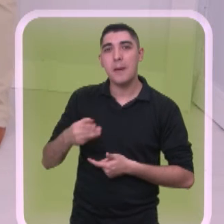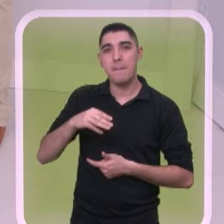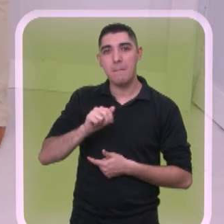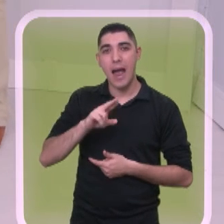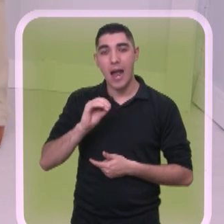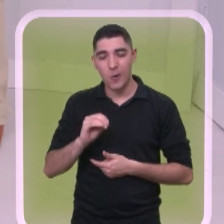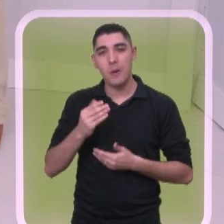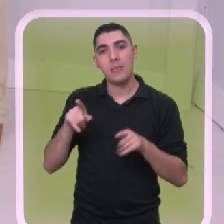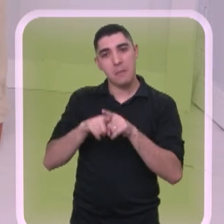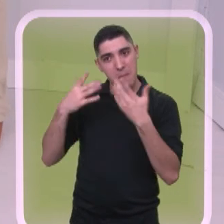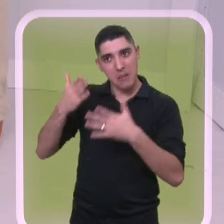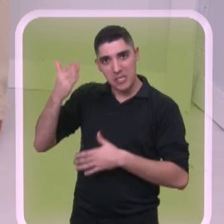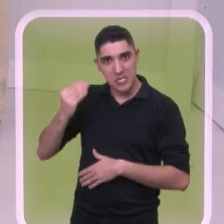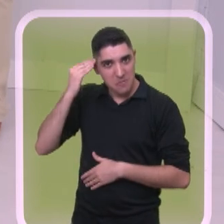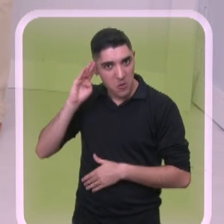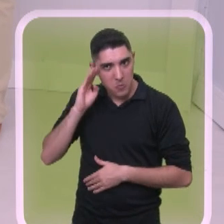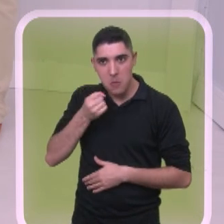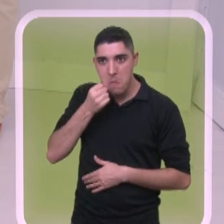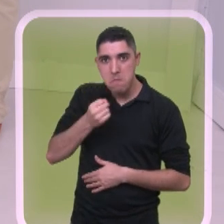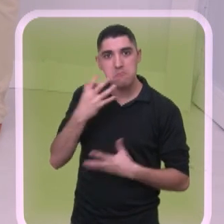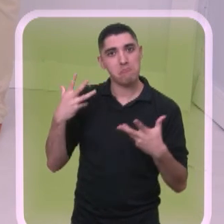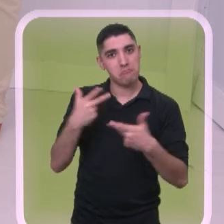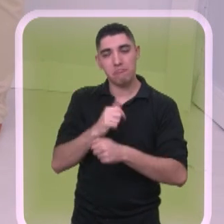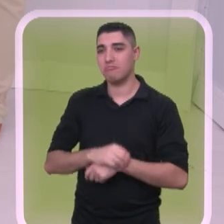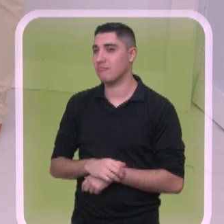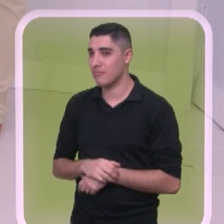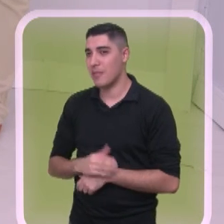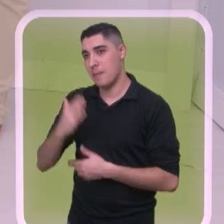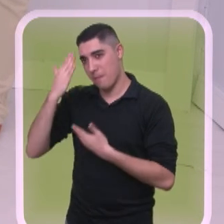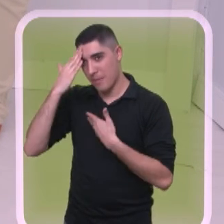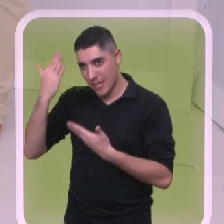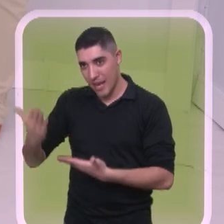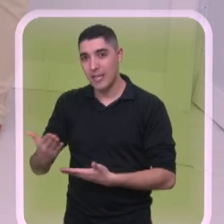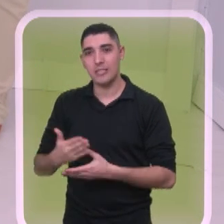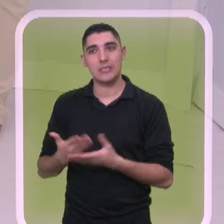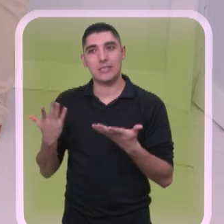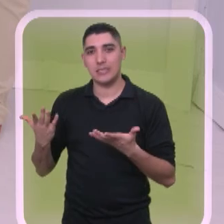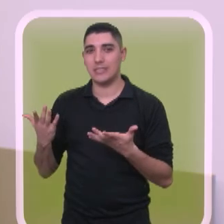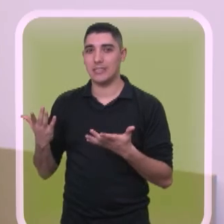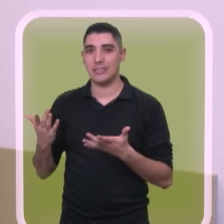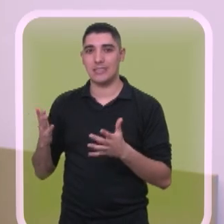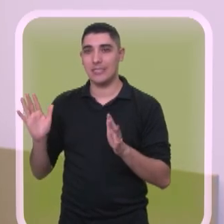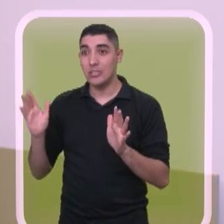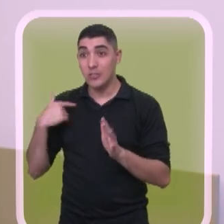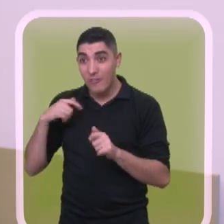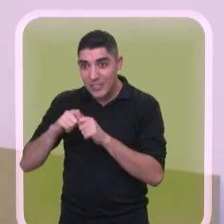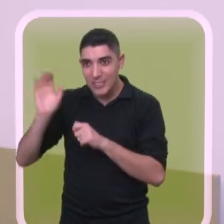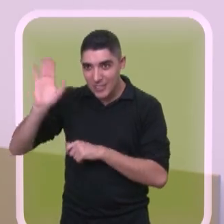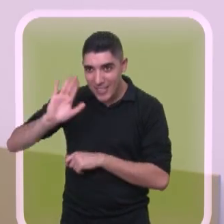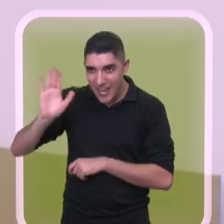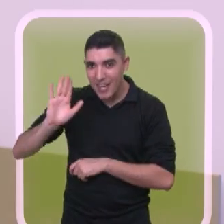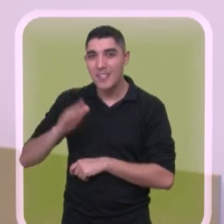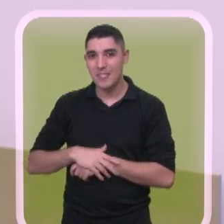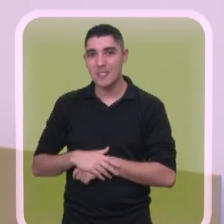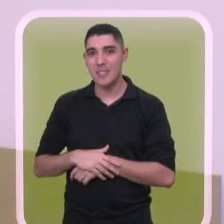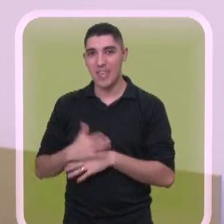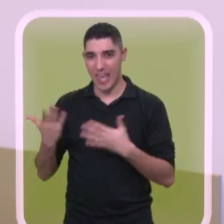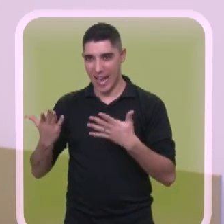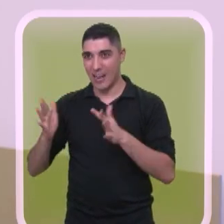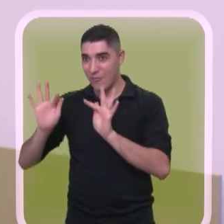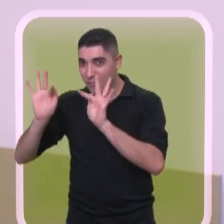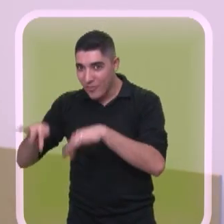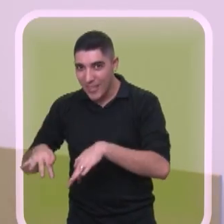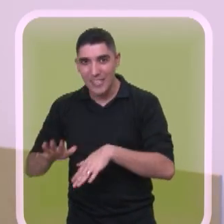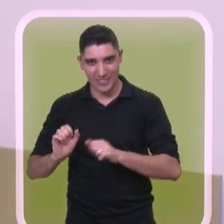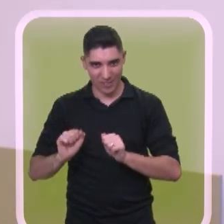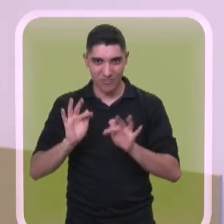pela matéria. E o Marcão, bom demais, hein? Muito obrigado. E é isso. Para onde eu me despeço aqui? Então, acho que já tá